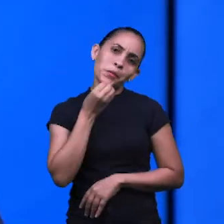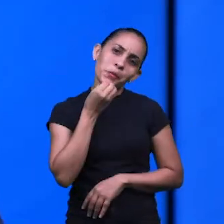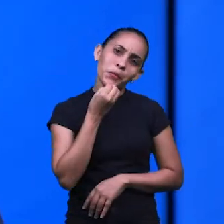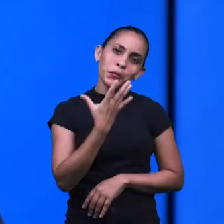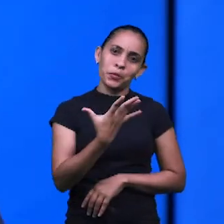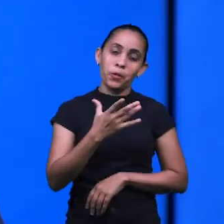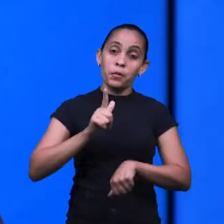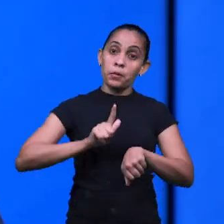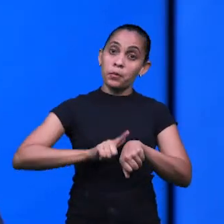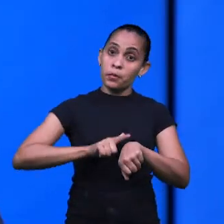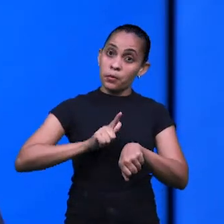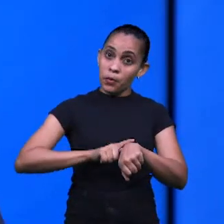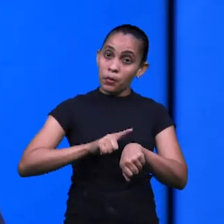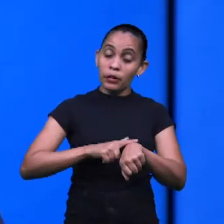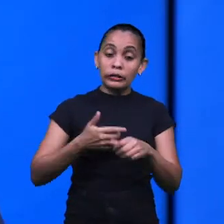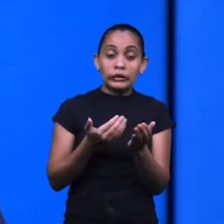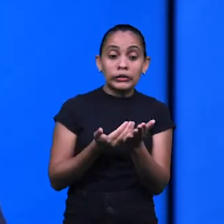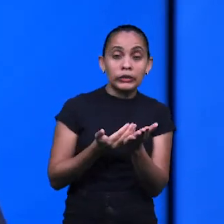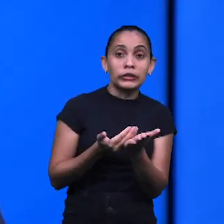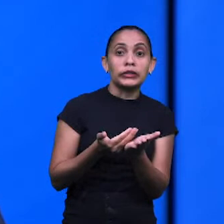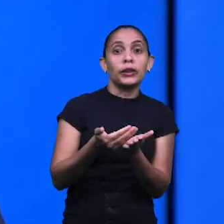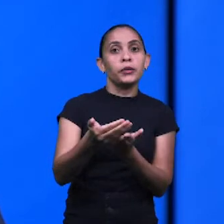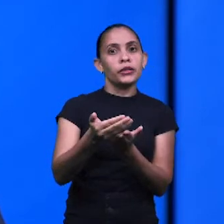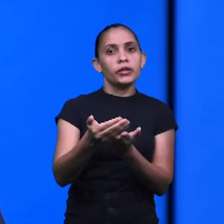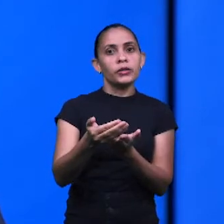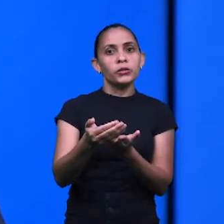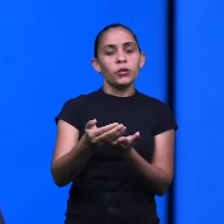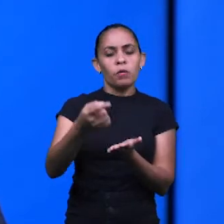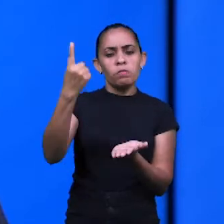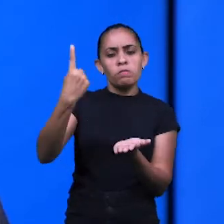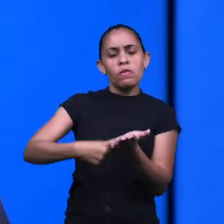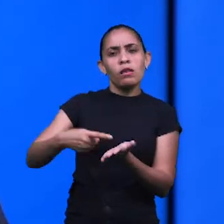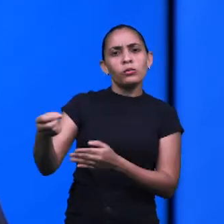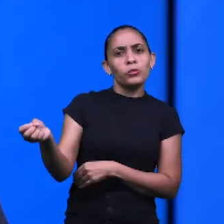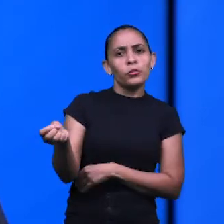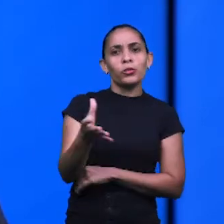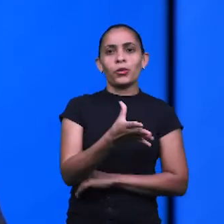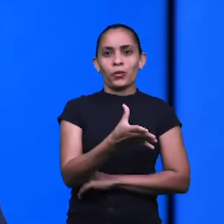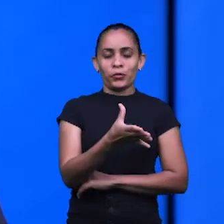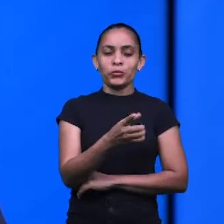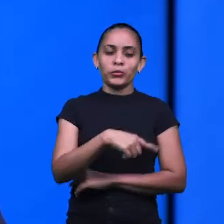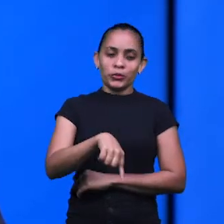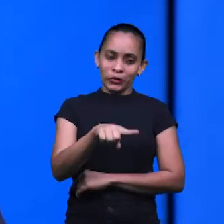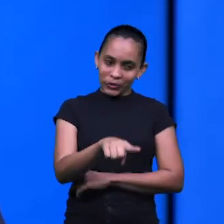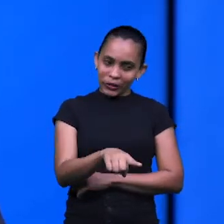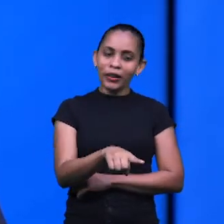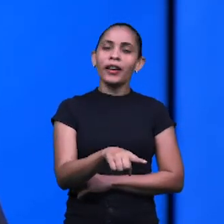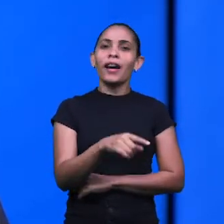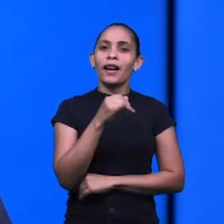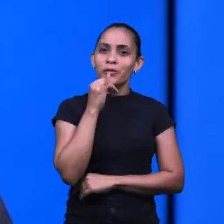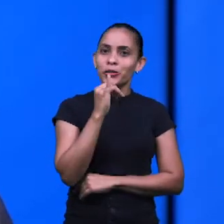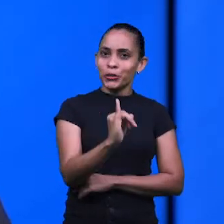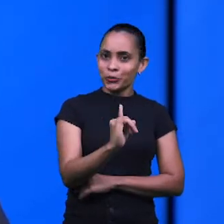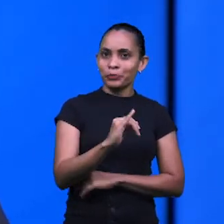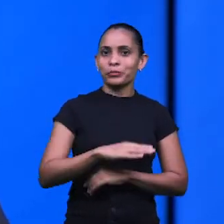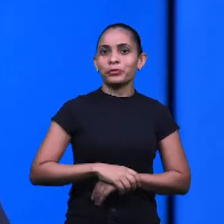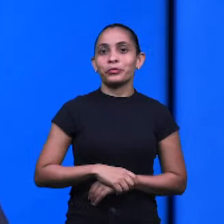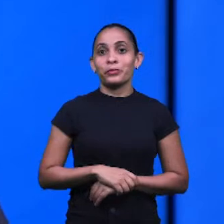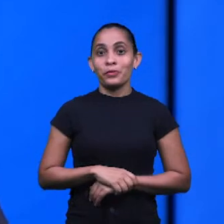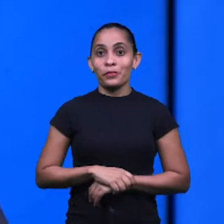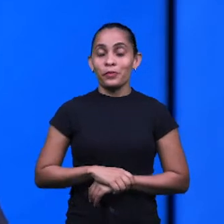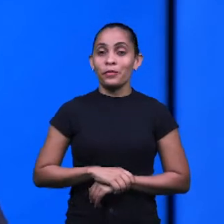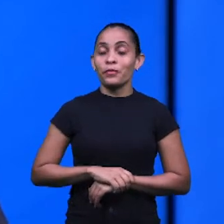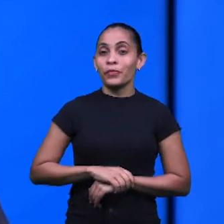mostra exatamente o momento em que se deu início à nova aliança, conforme muito bem citado pela irmã na carta aos